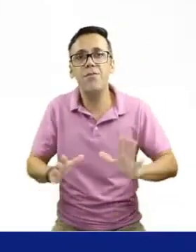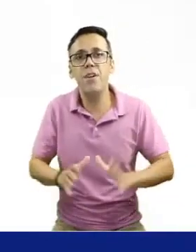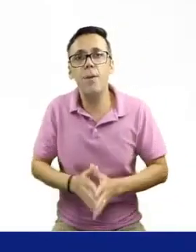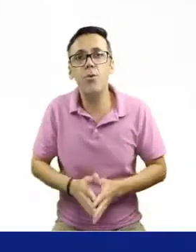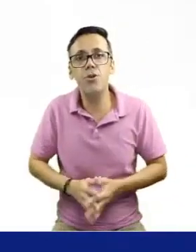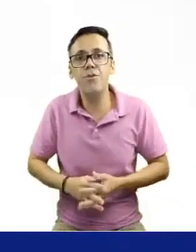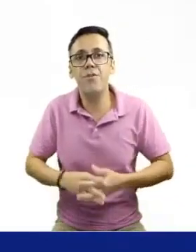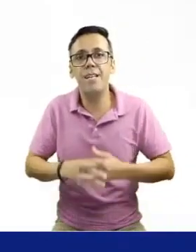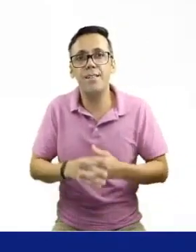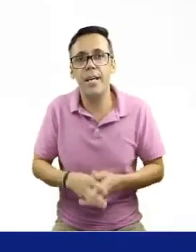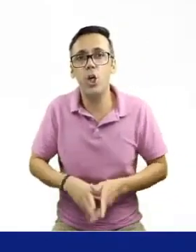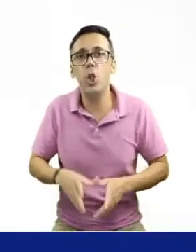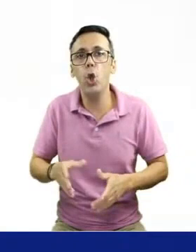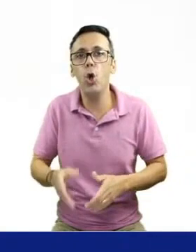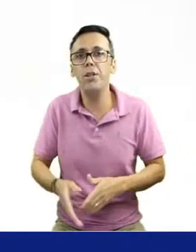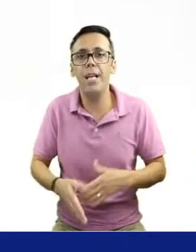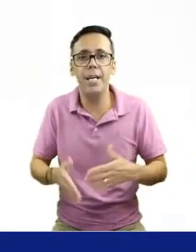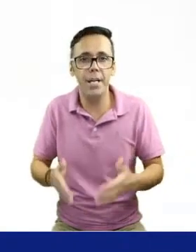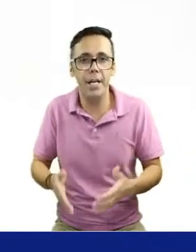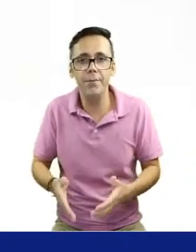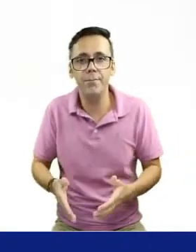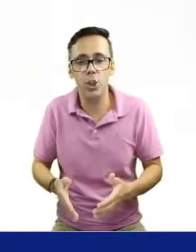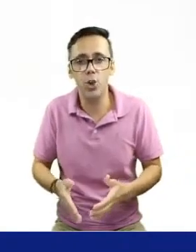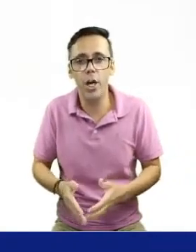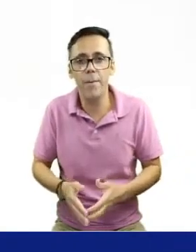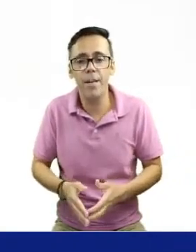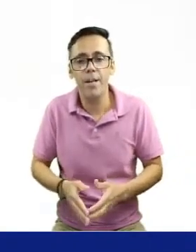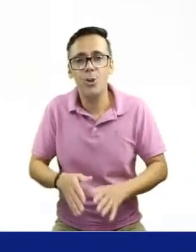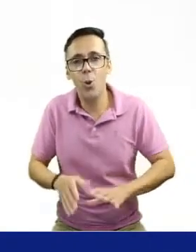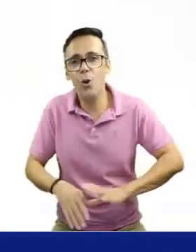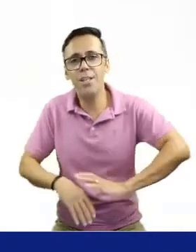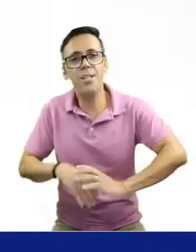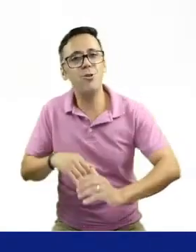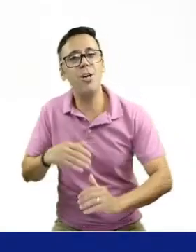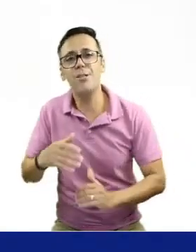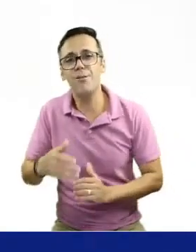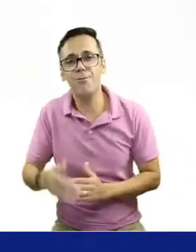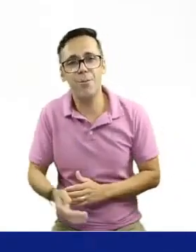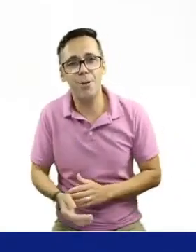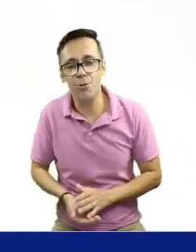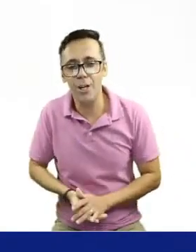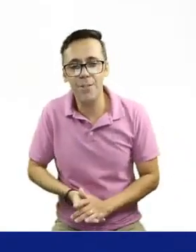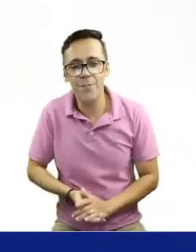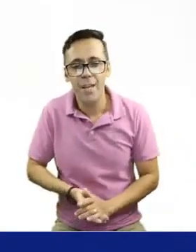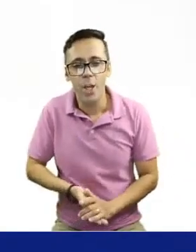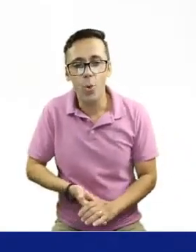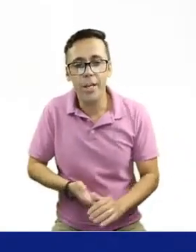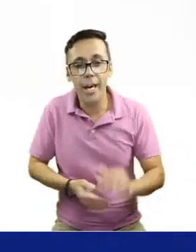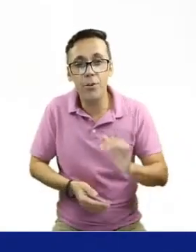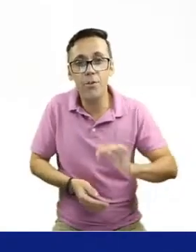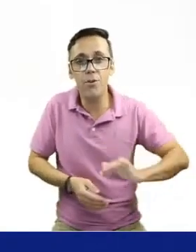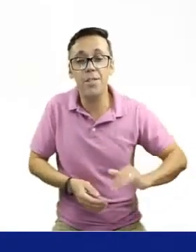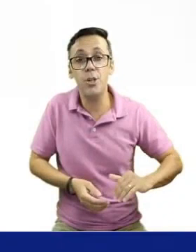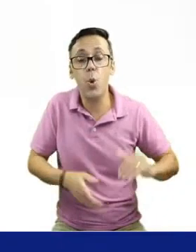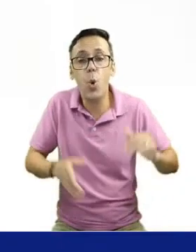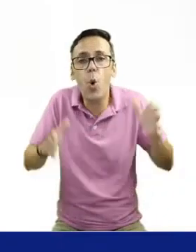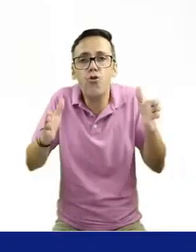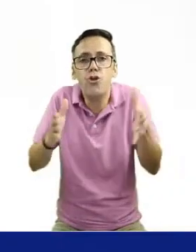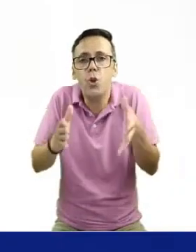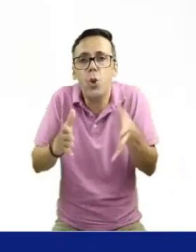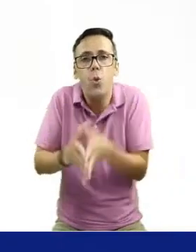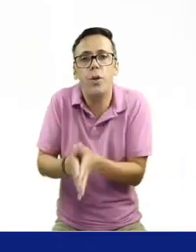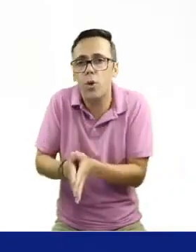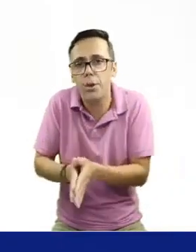nós vamos fazer no telegram tá joia todas as nossas informações eu quero que